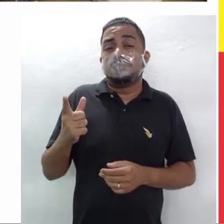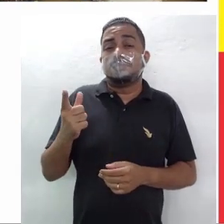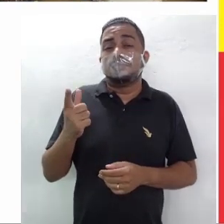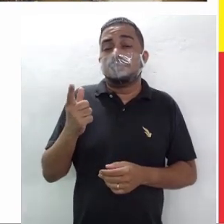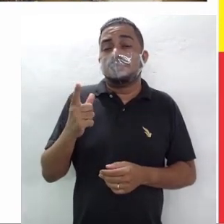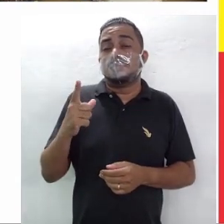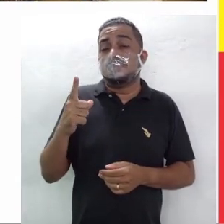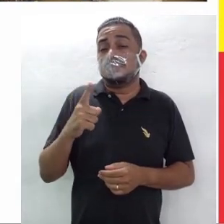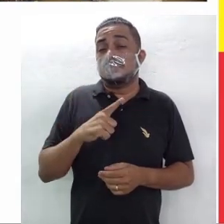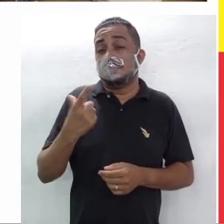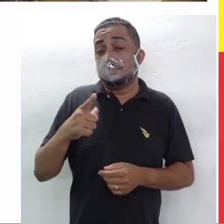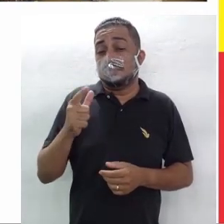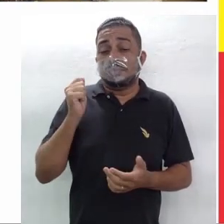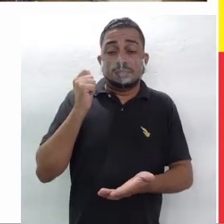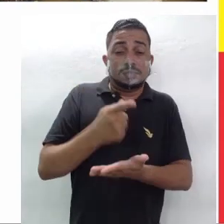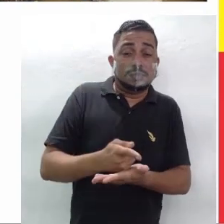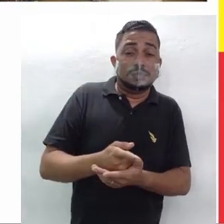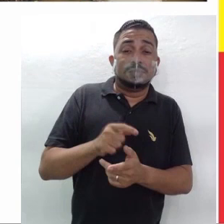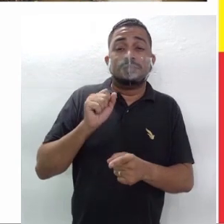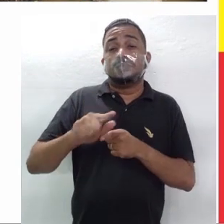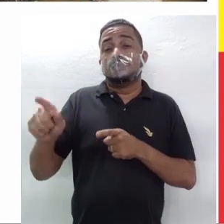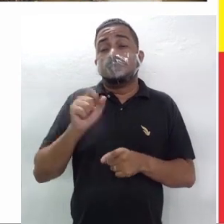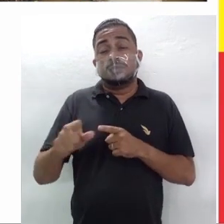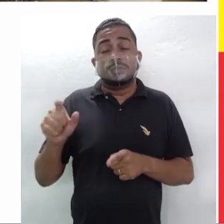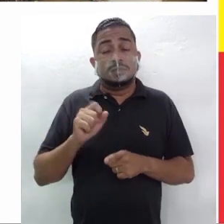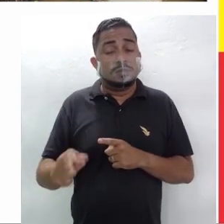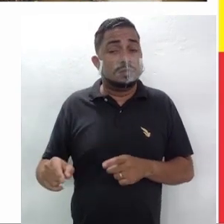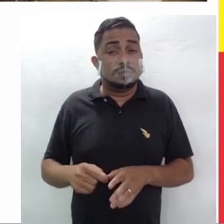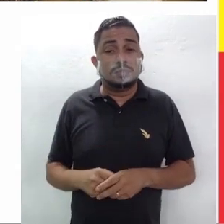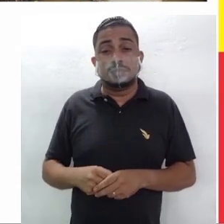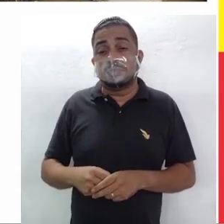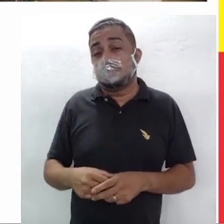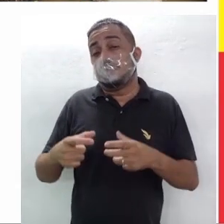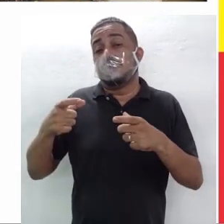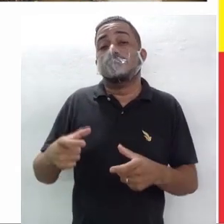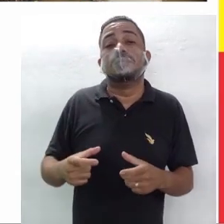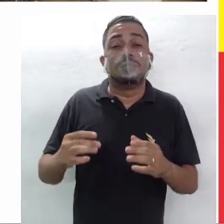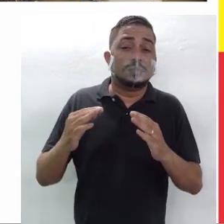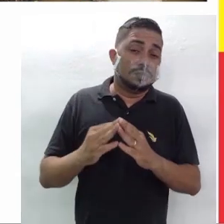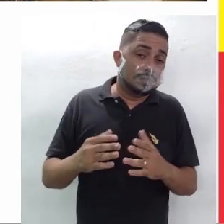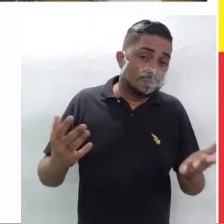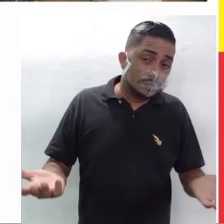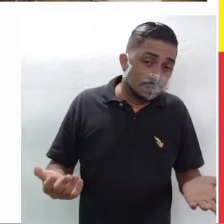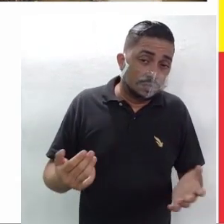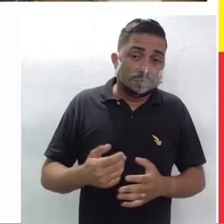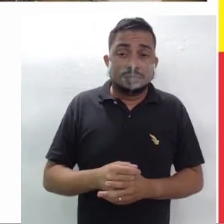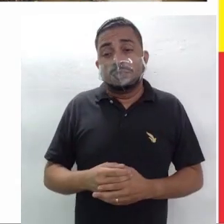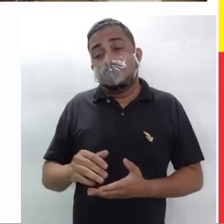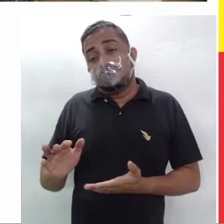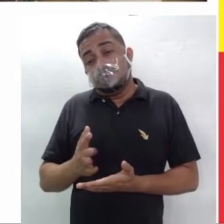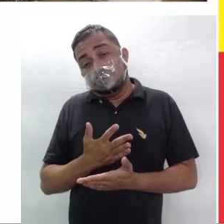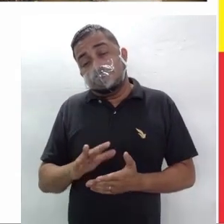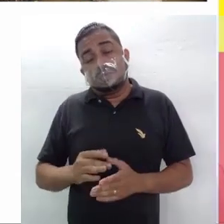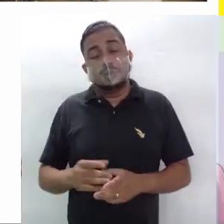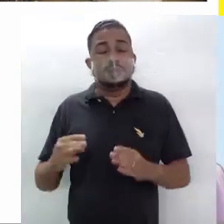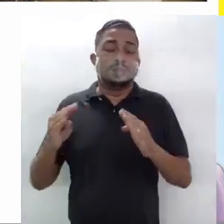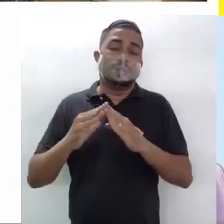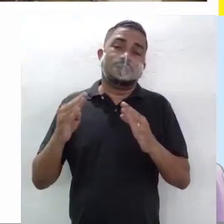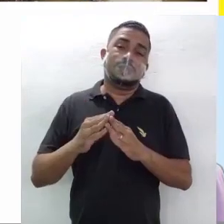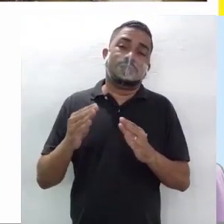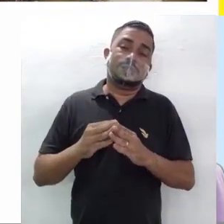têm condições financeiras para pagar um aluguel, acabam morando em